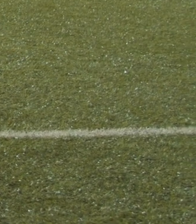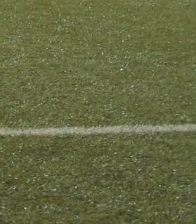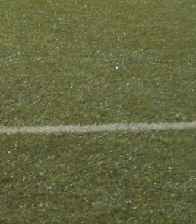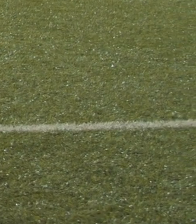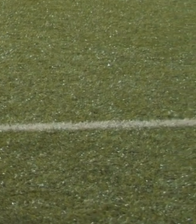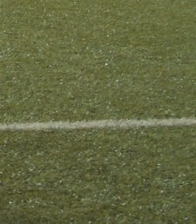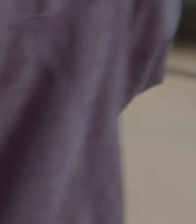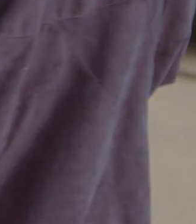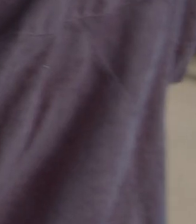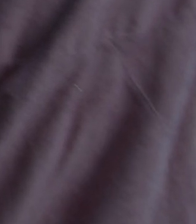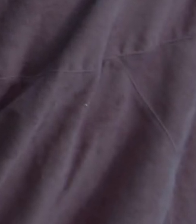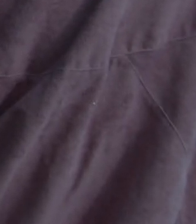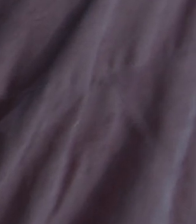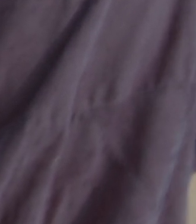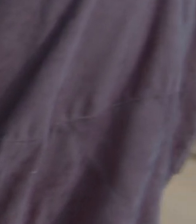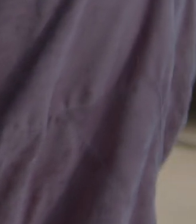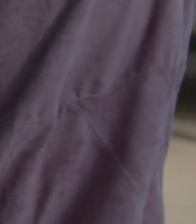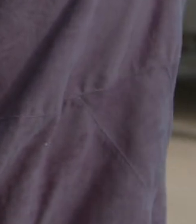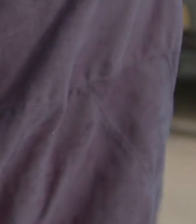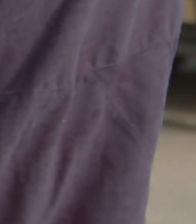E aí e